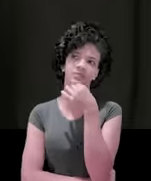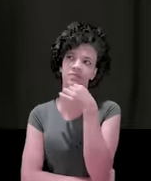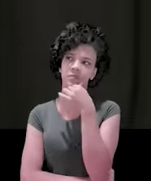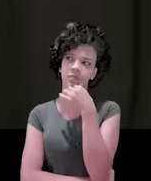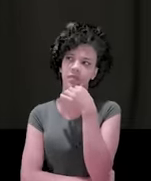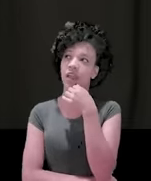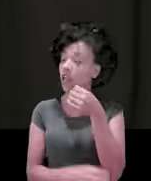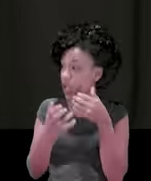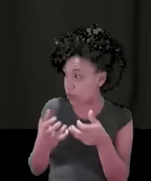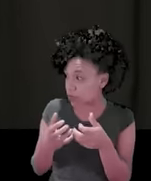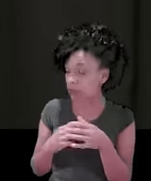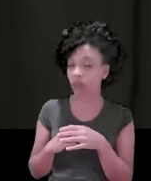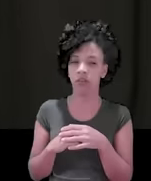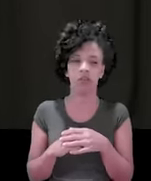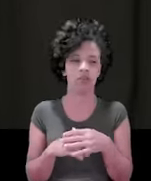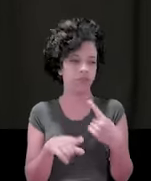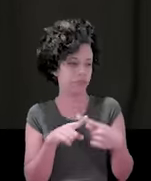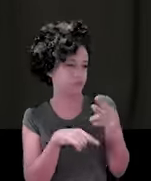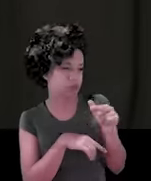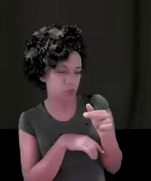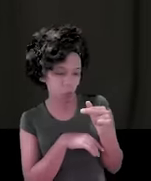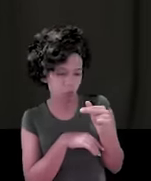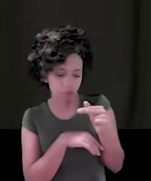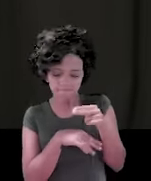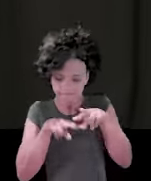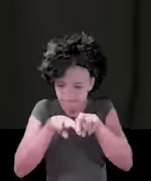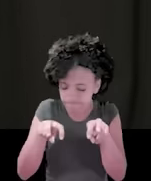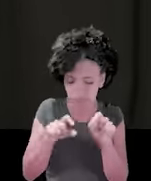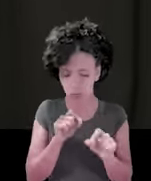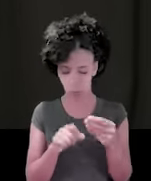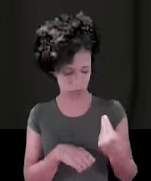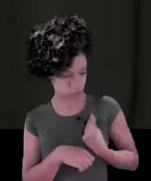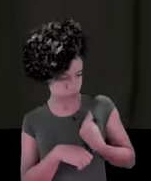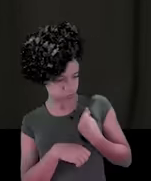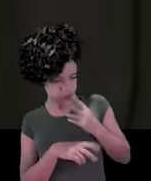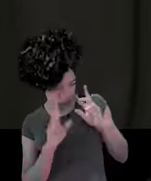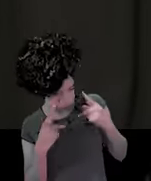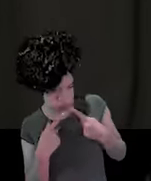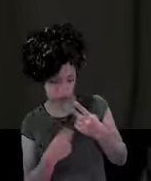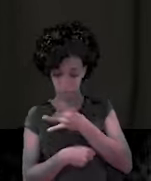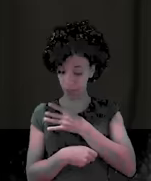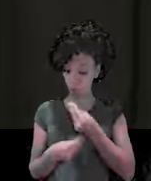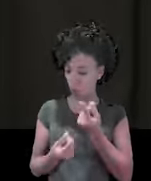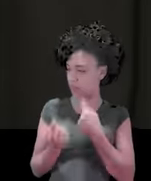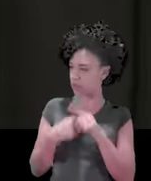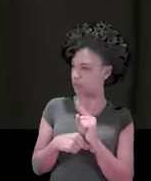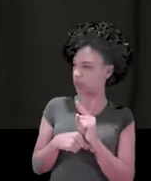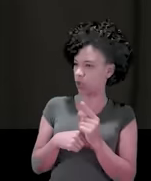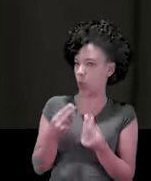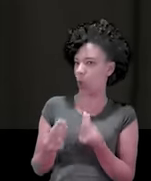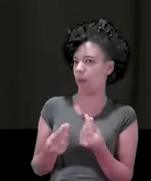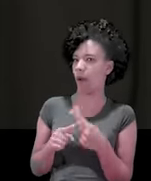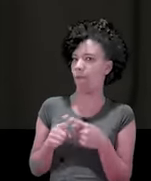eu queria entrar nesse lugar que eu acho que eu nunca entrei na minha vida sobre medos e como superar medos